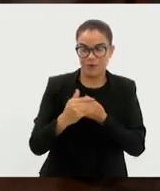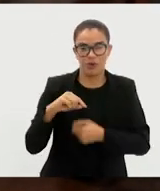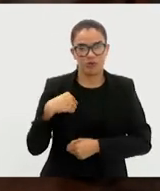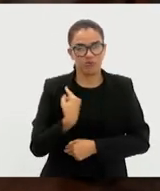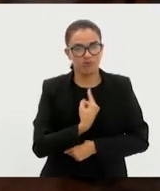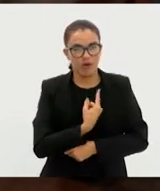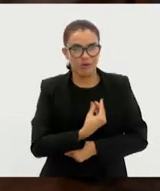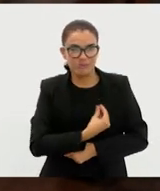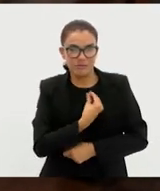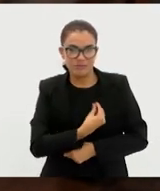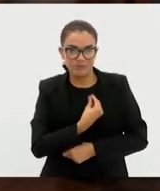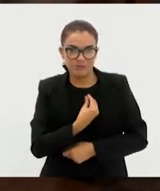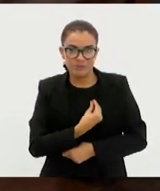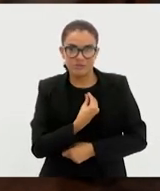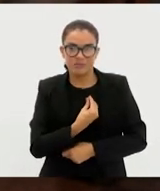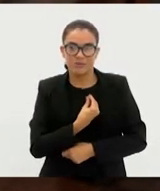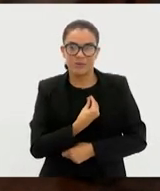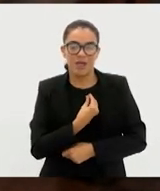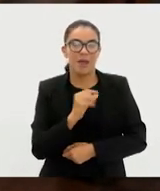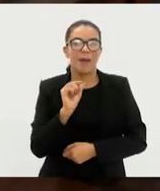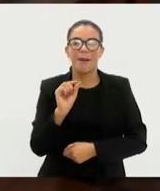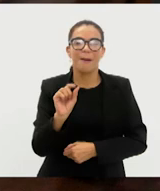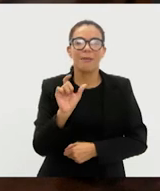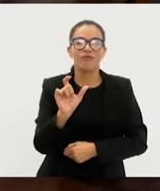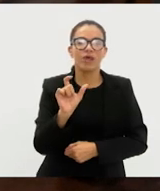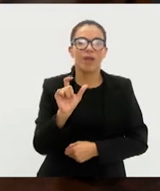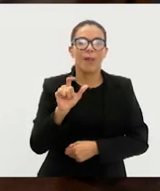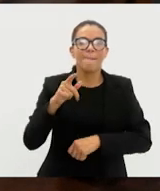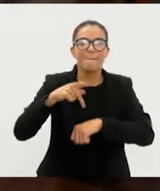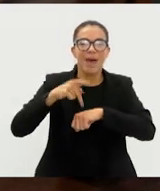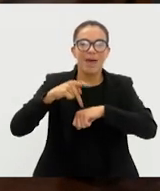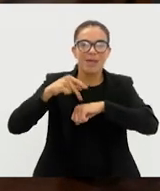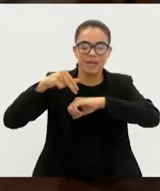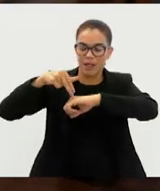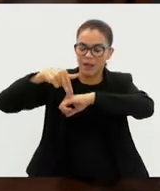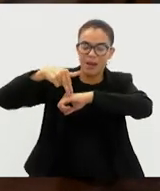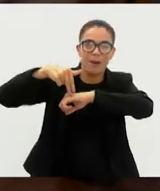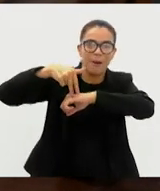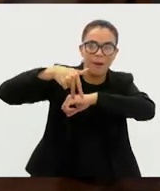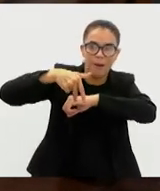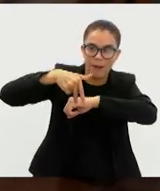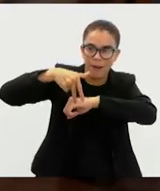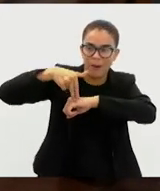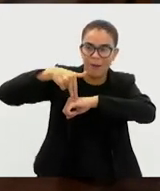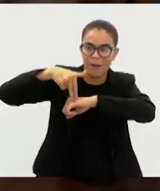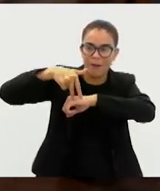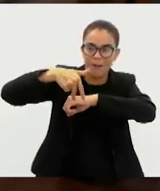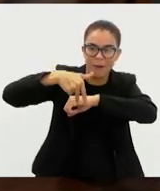estamos na beira de um precipício. E a questão